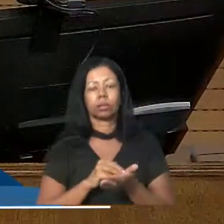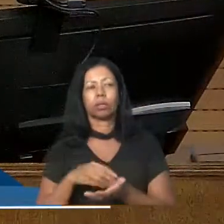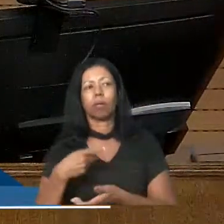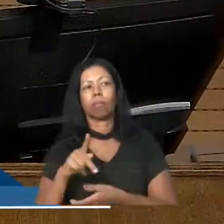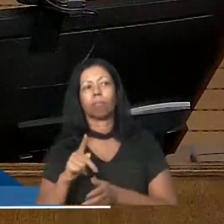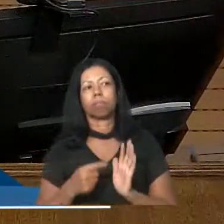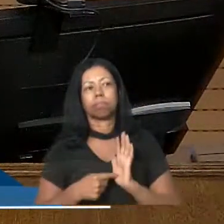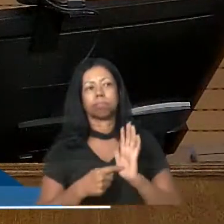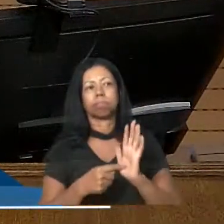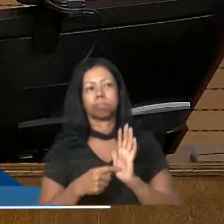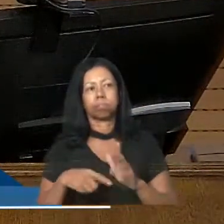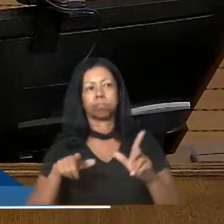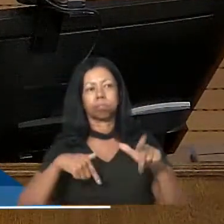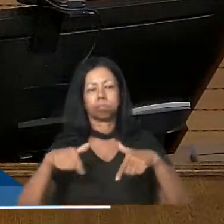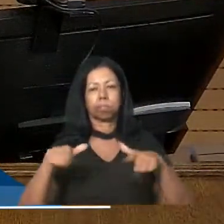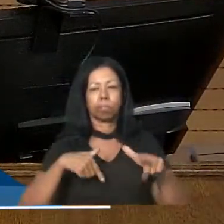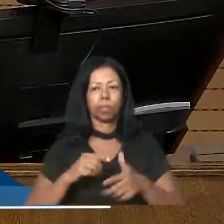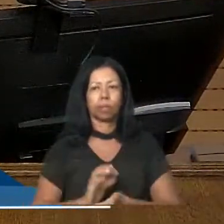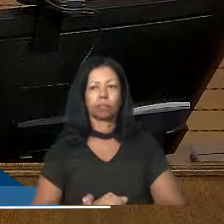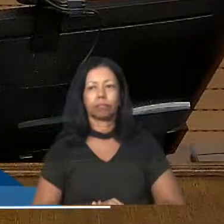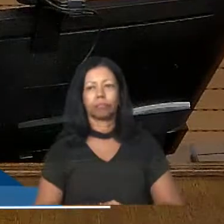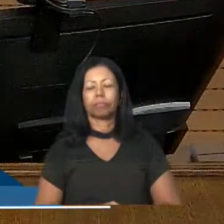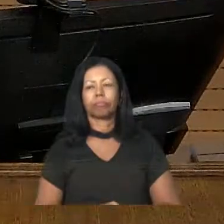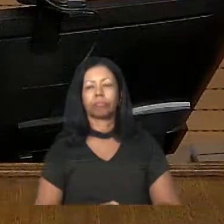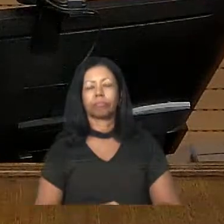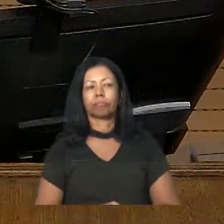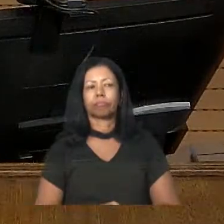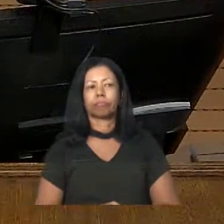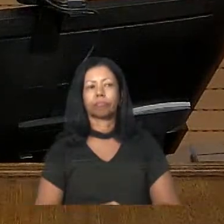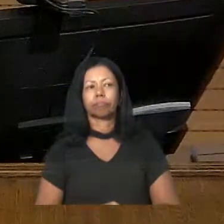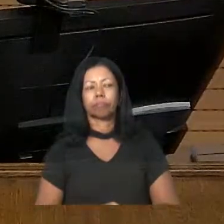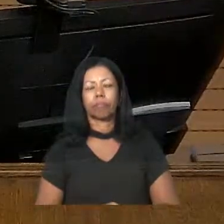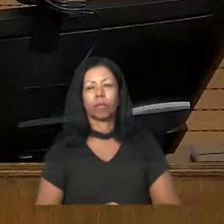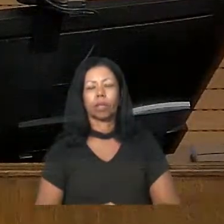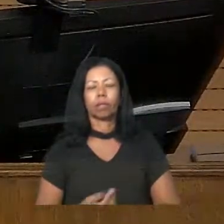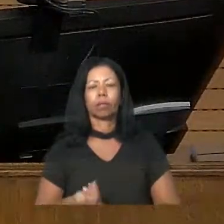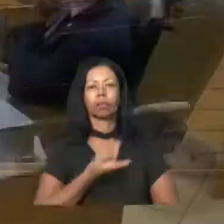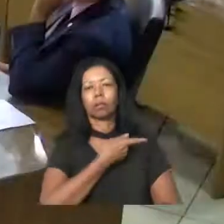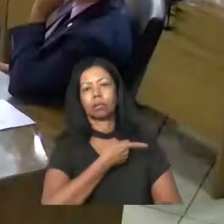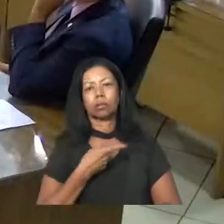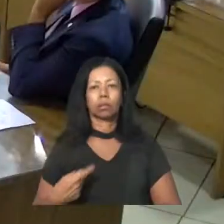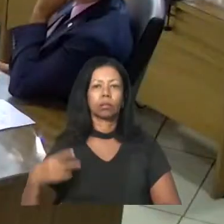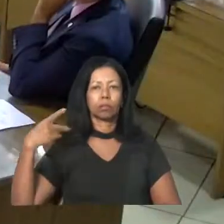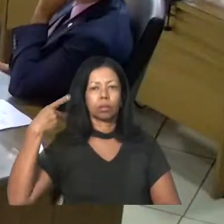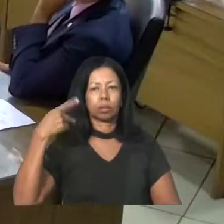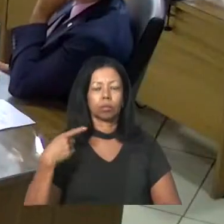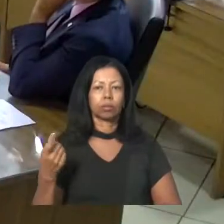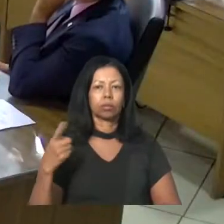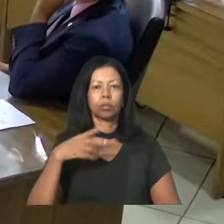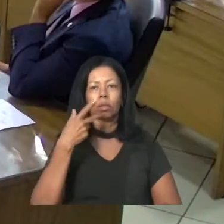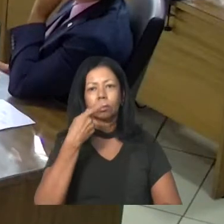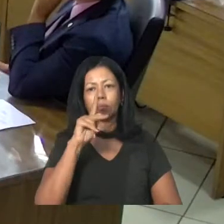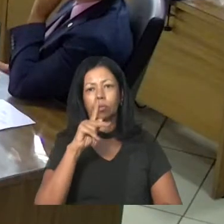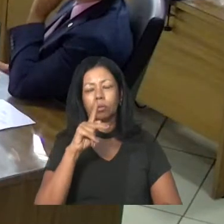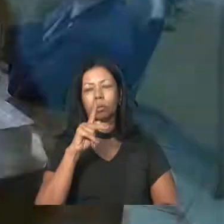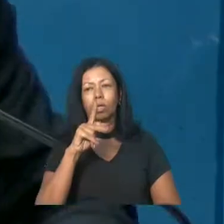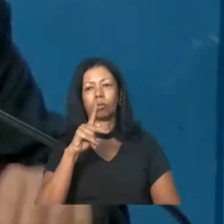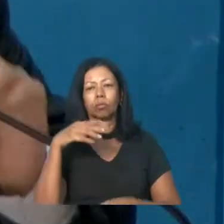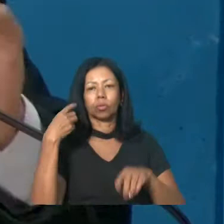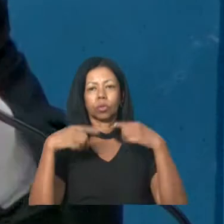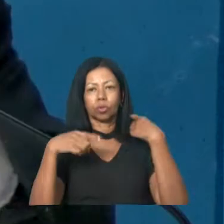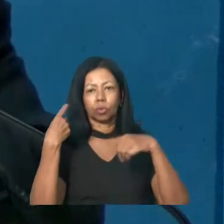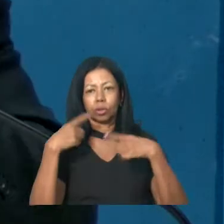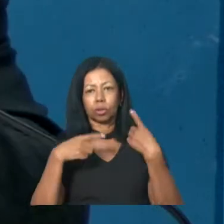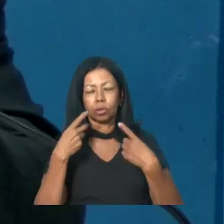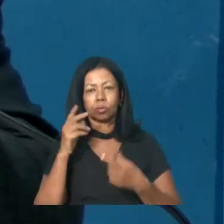à presente propositura. Senhor presidente, nobres pares, a minha restrição vem de encontro ao meu discurso